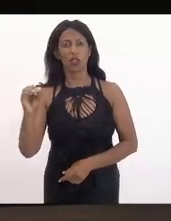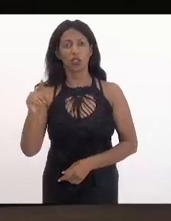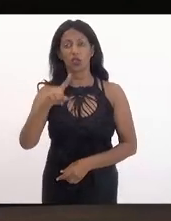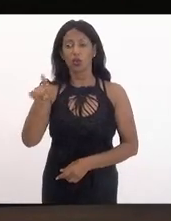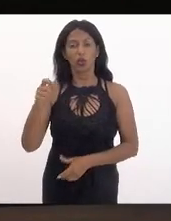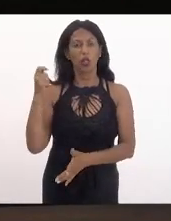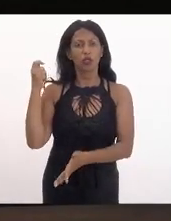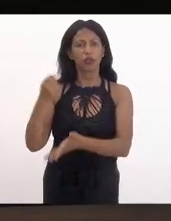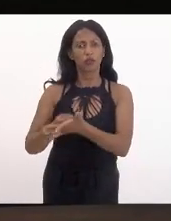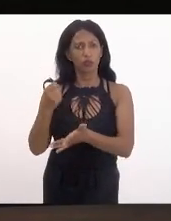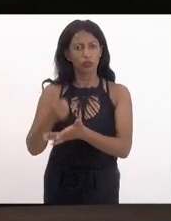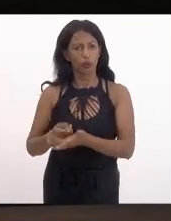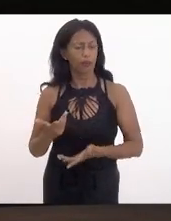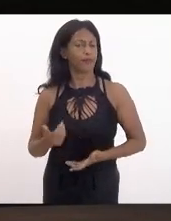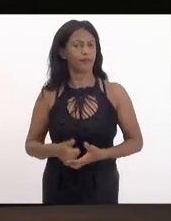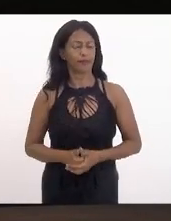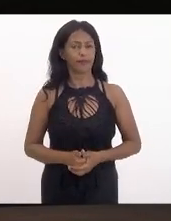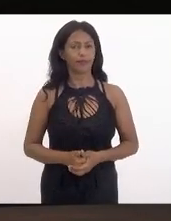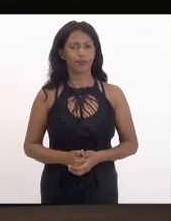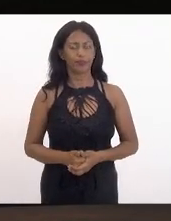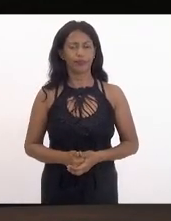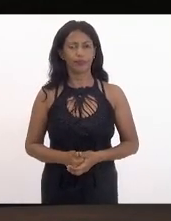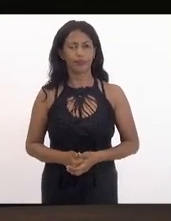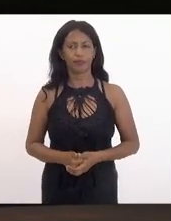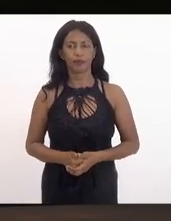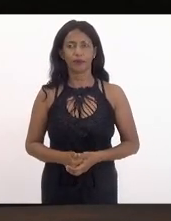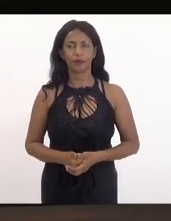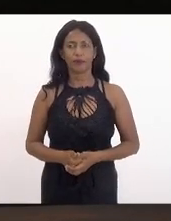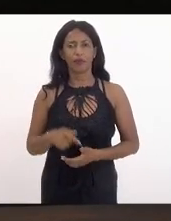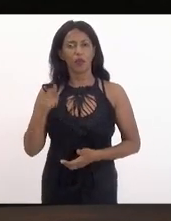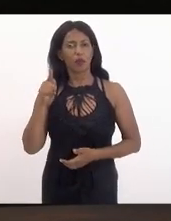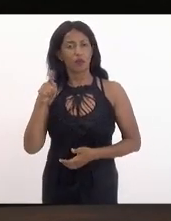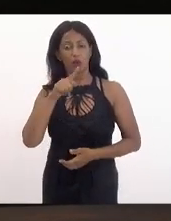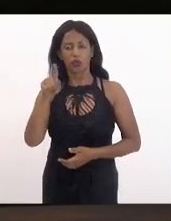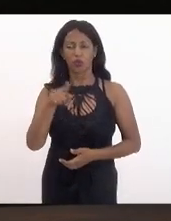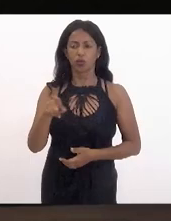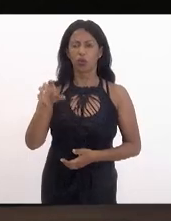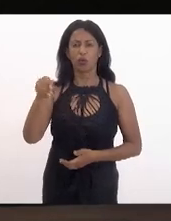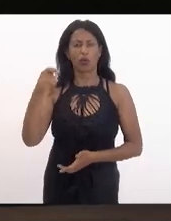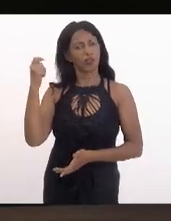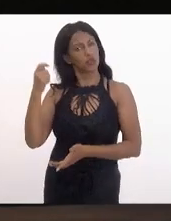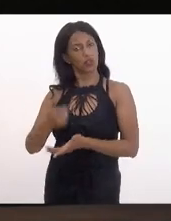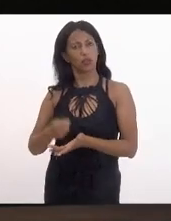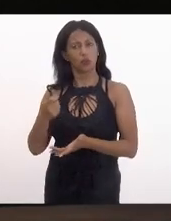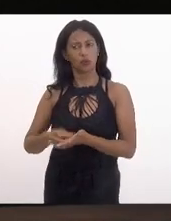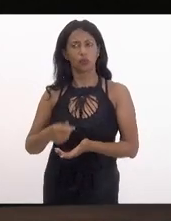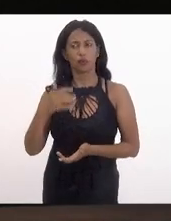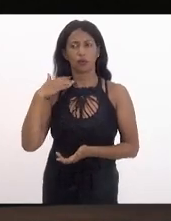foi a zona oeste que lutou com a Celeste perguntou o